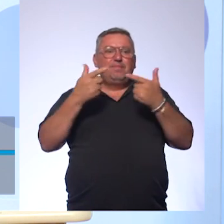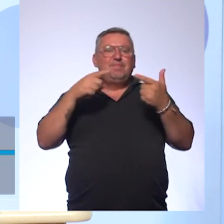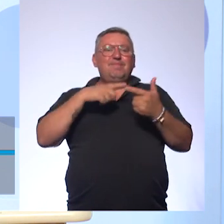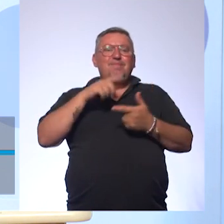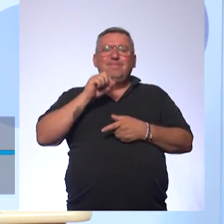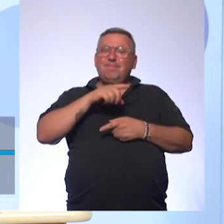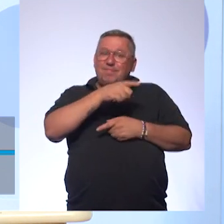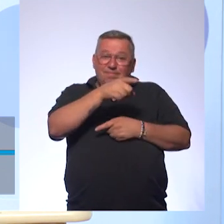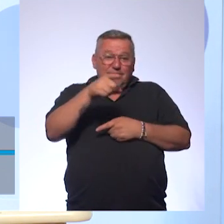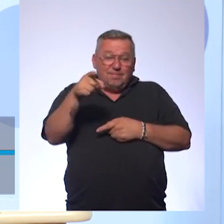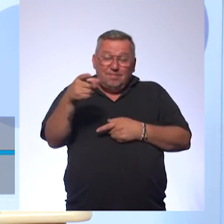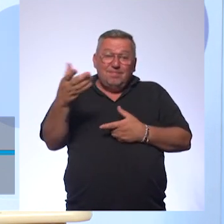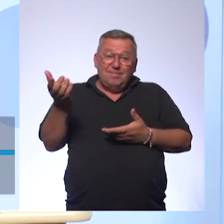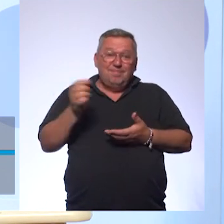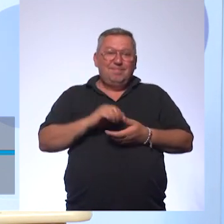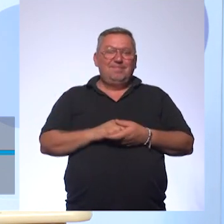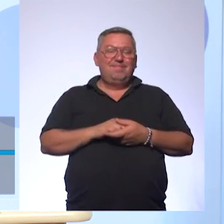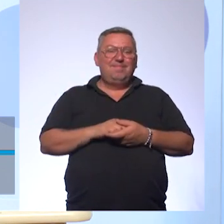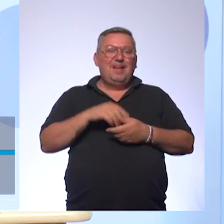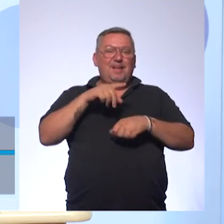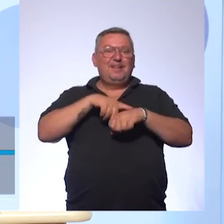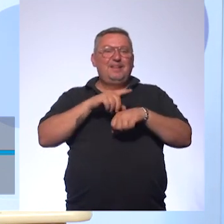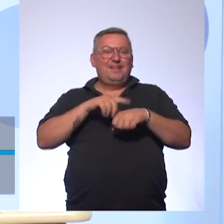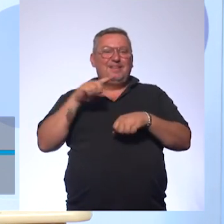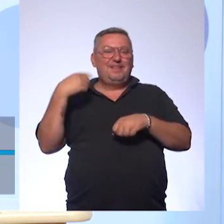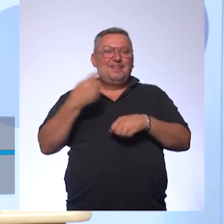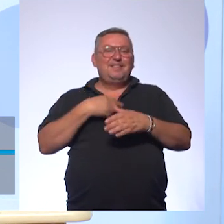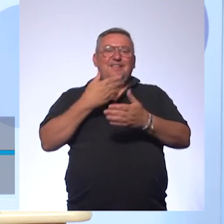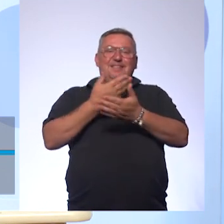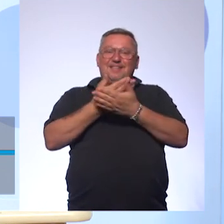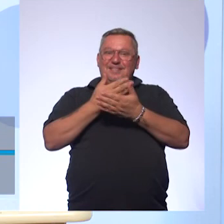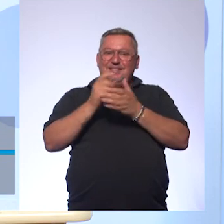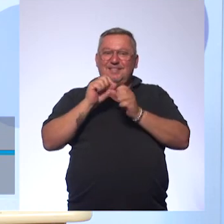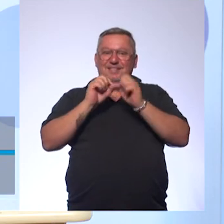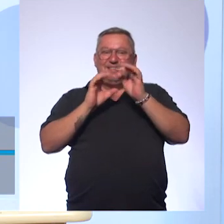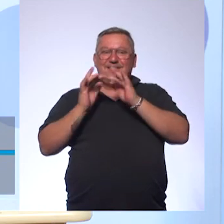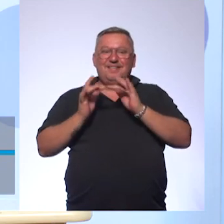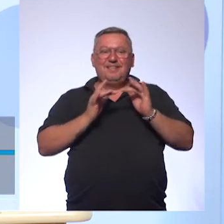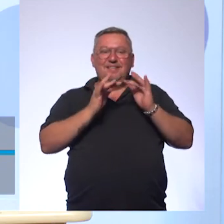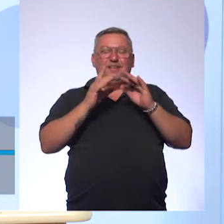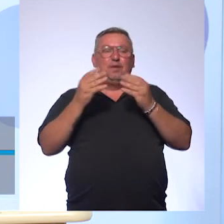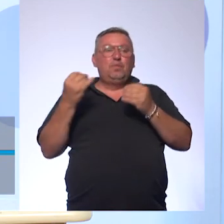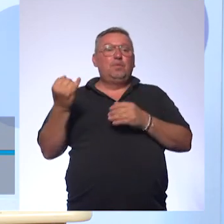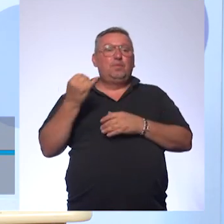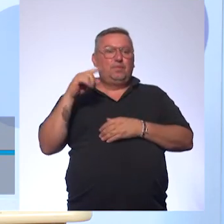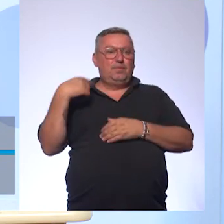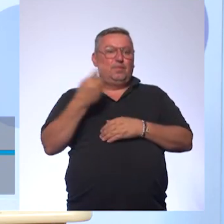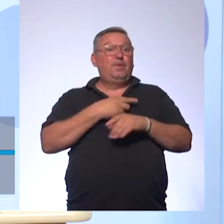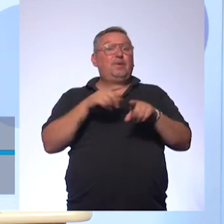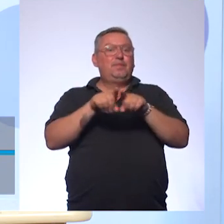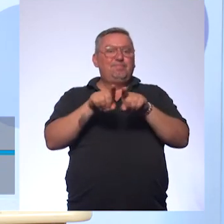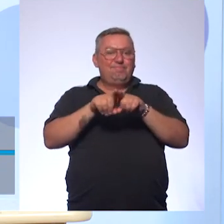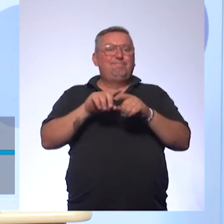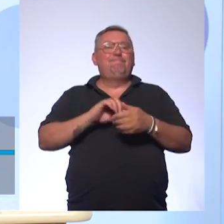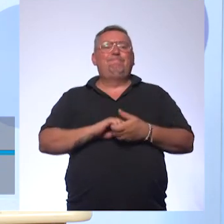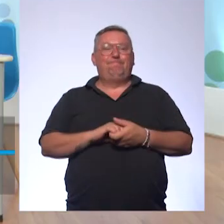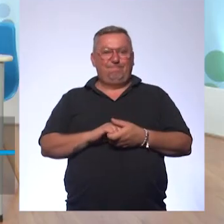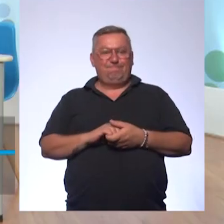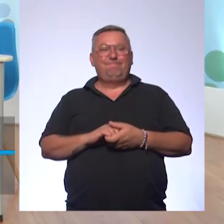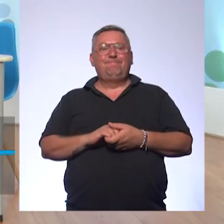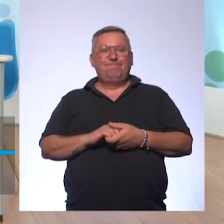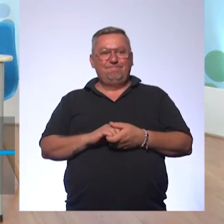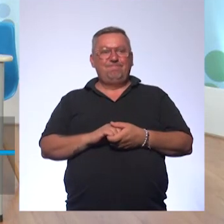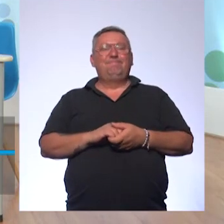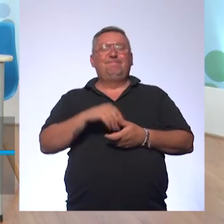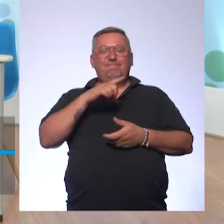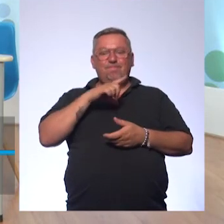grande, a gente é muito agradecido, a gente conta com vocês, nós somos realmente parceiros, e a gente percebe que tem muito professor, eu acho que a